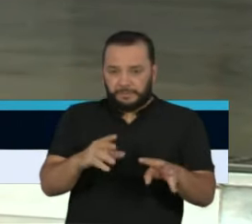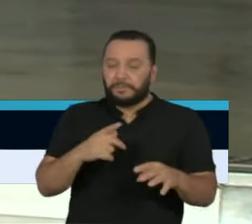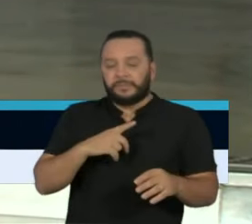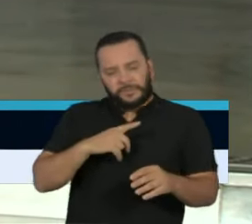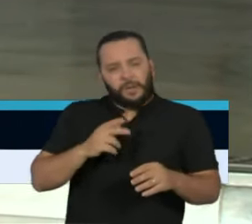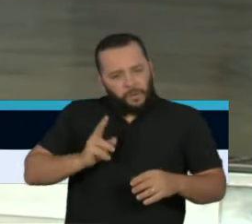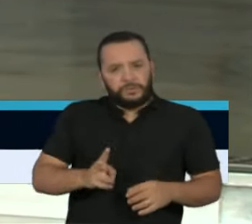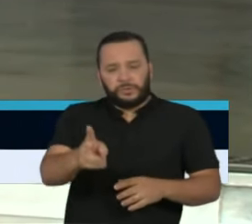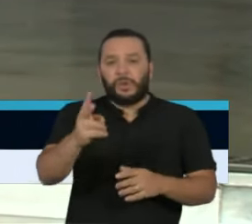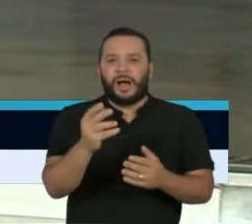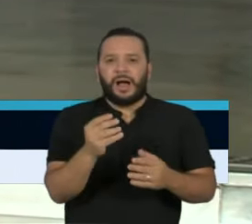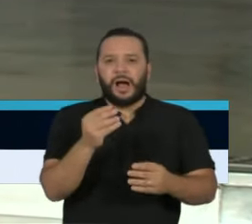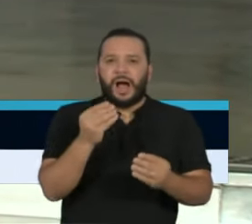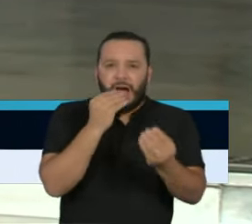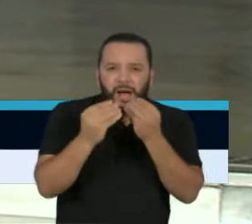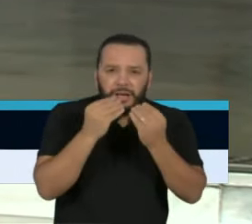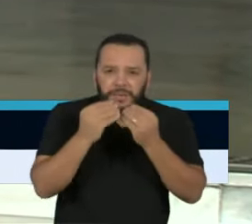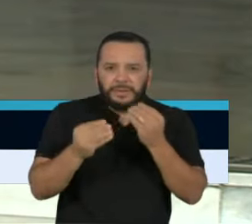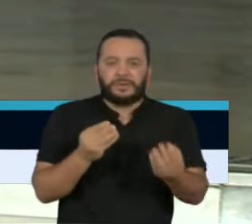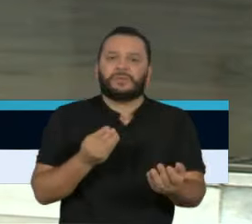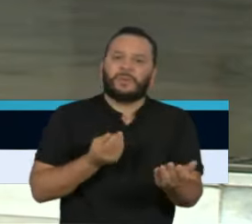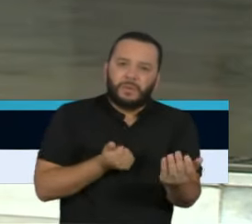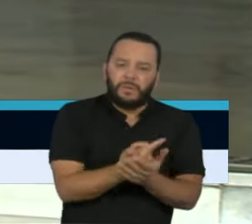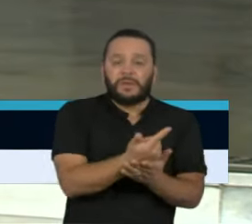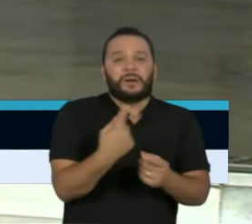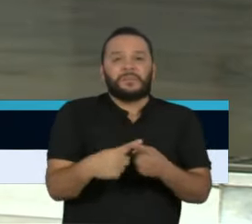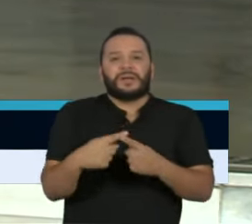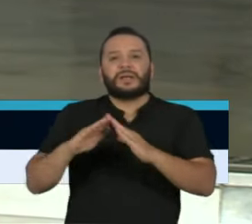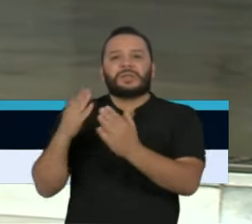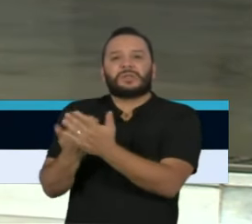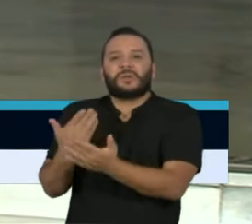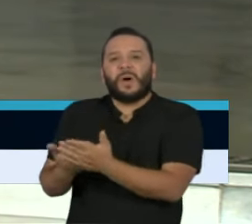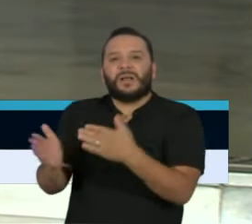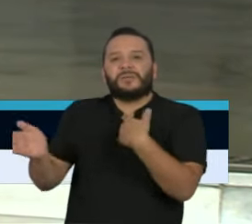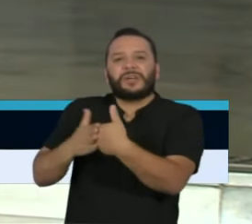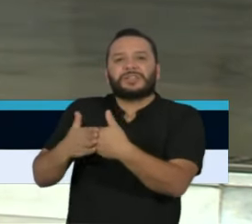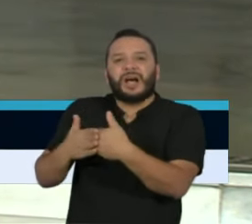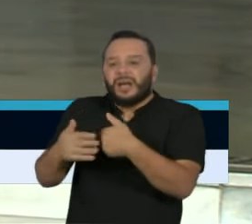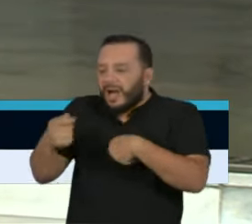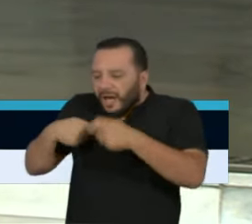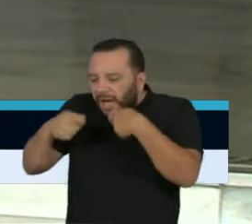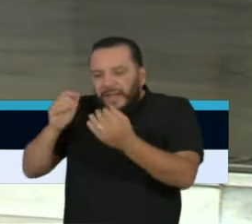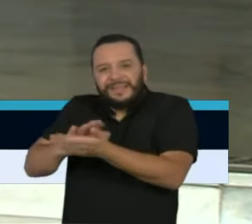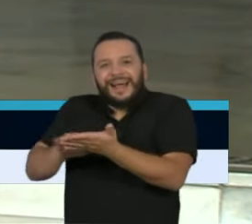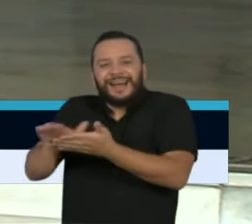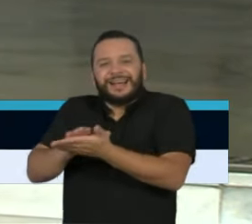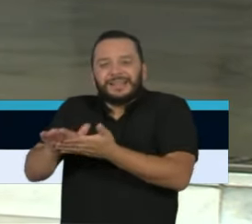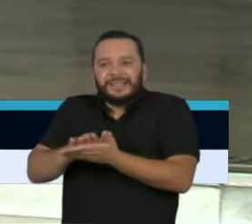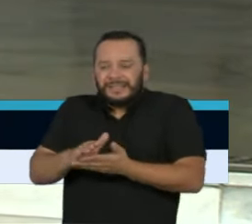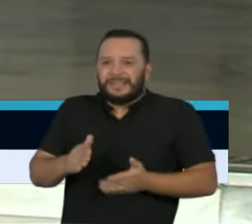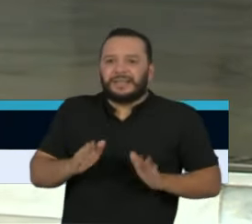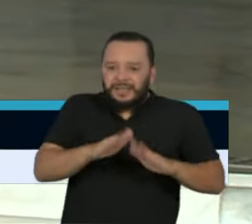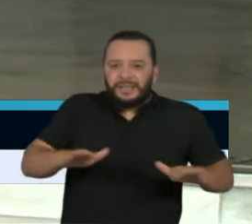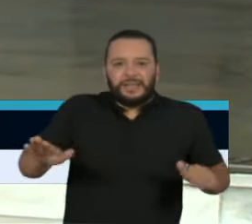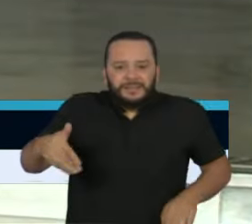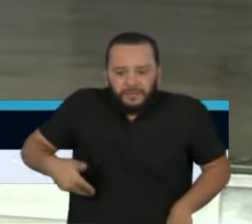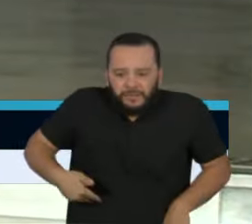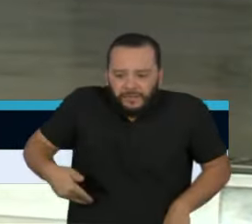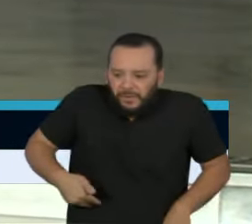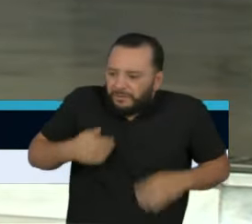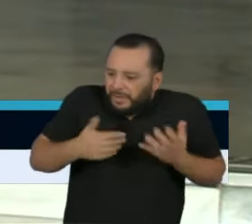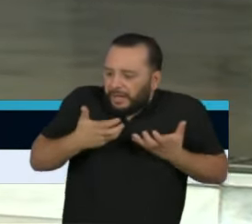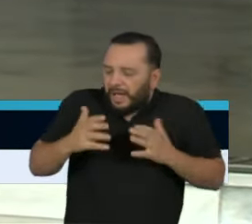alimentação, mesmo com as escolas fechadas. Sabemos que essas pessoas muitas vezes contam